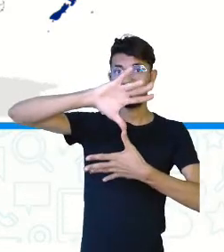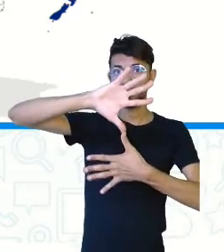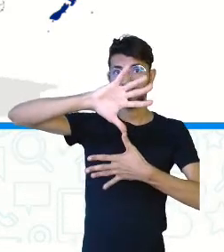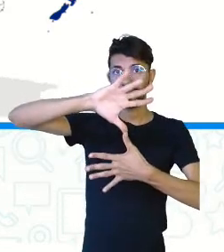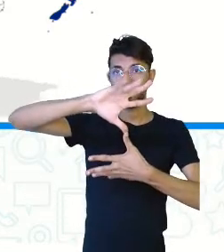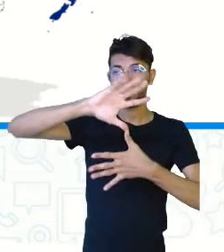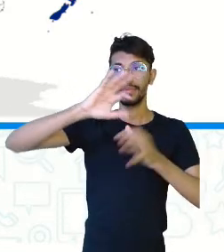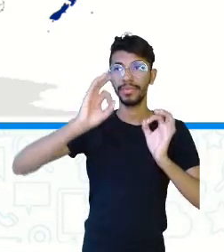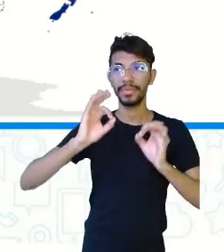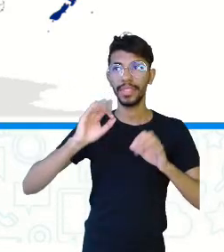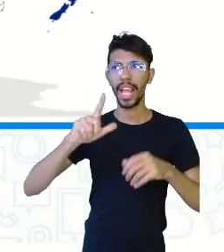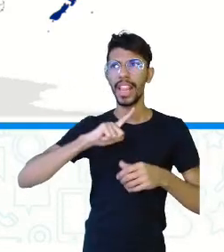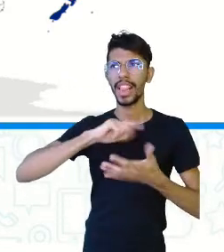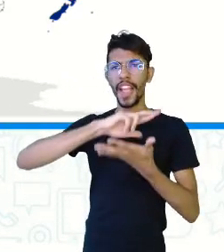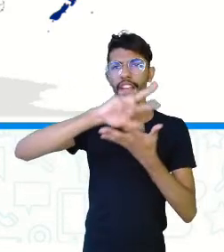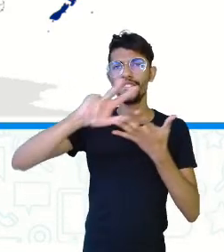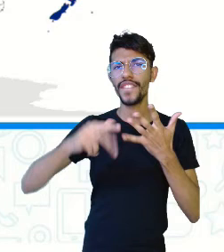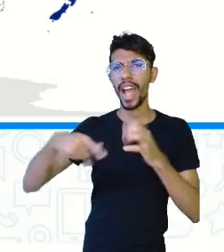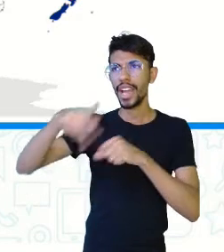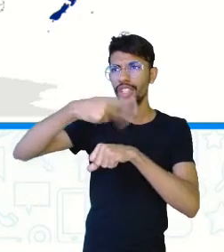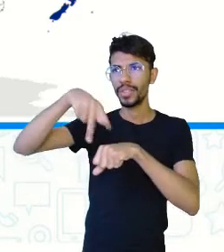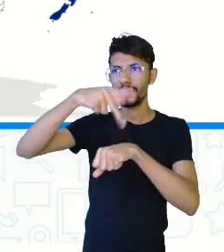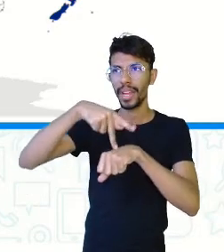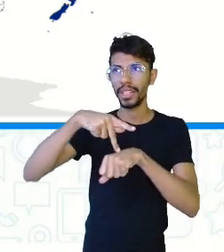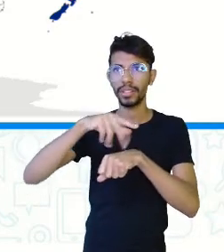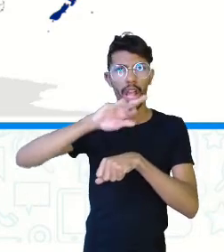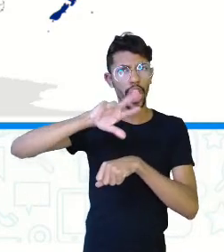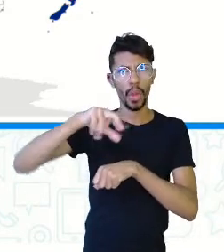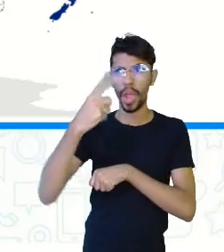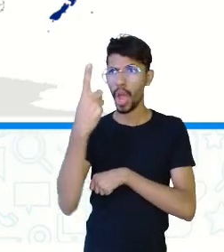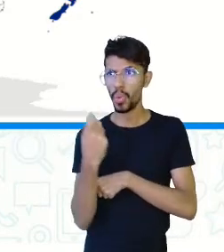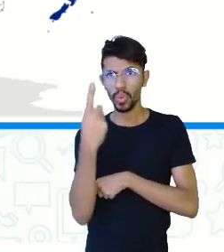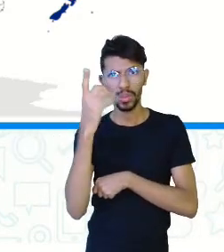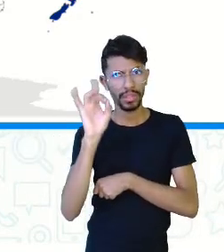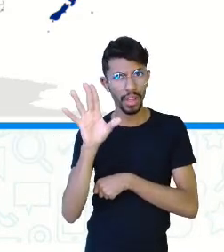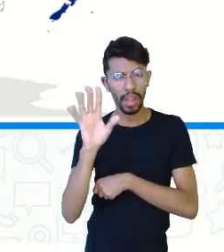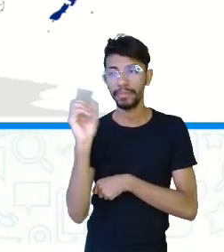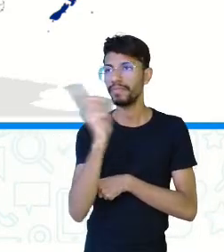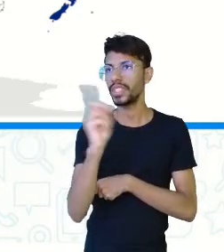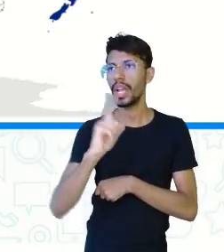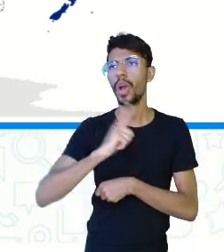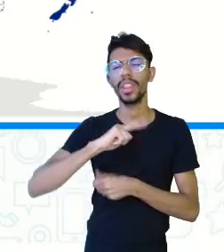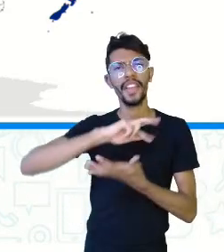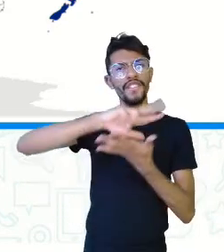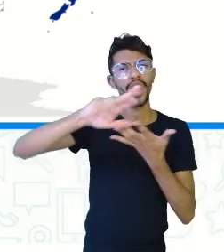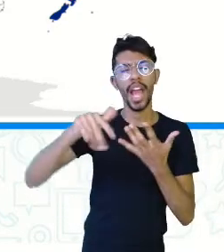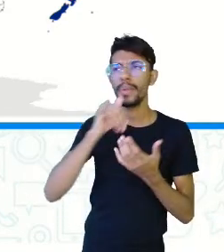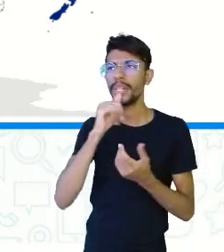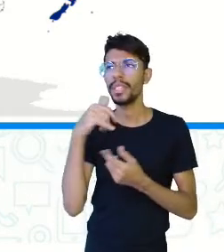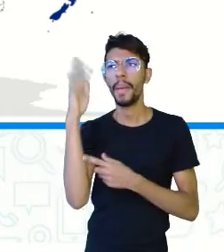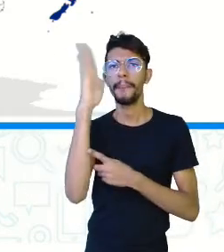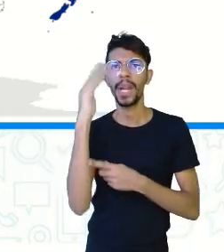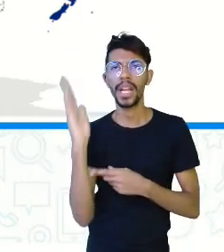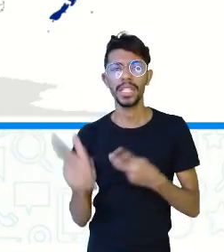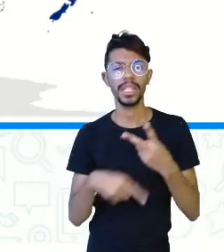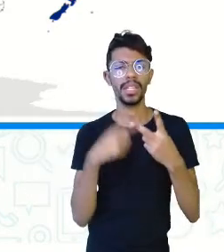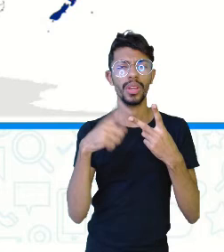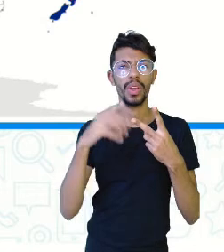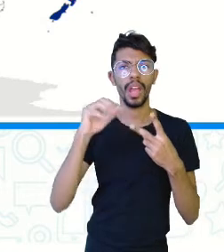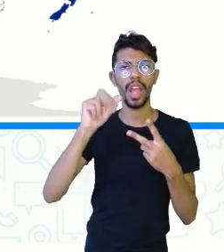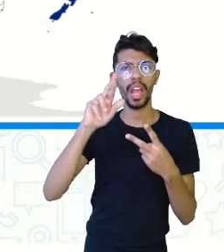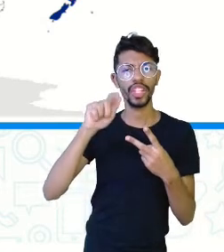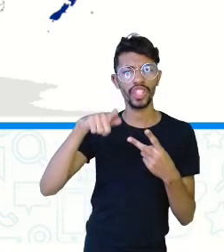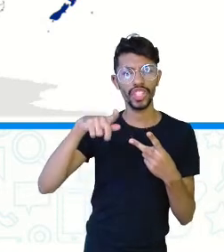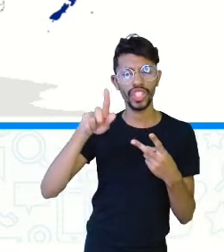Observe que tem vários países, não apenas um. Você veja aí o nosso Brasil, tem ali embaixo a Argentina, mais acima